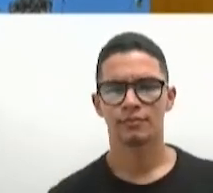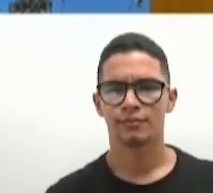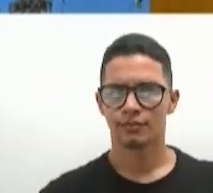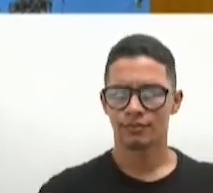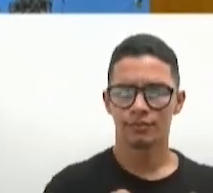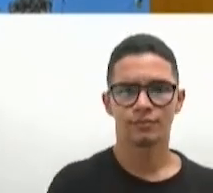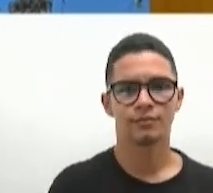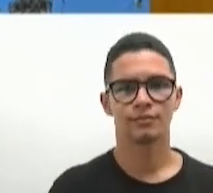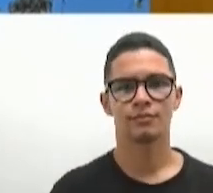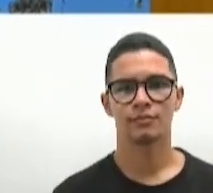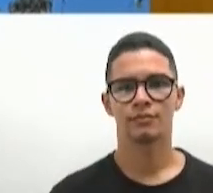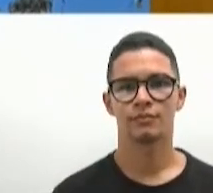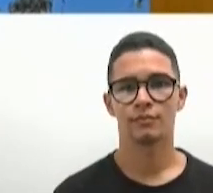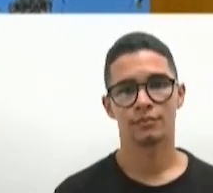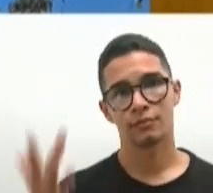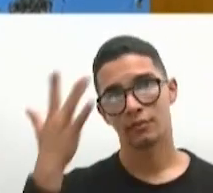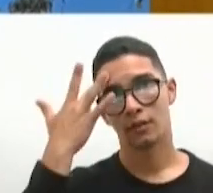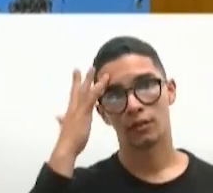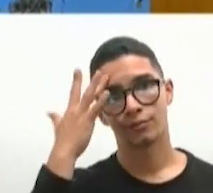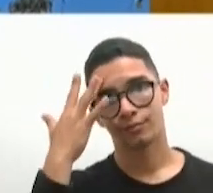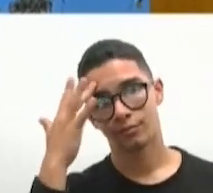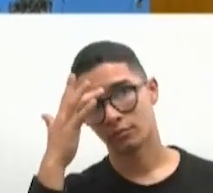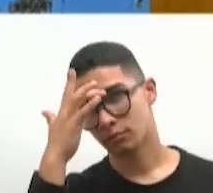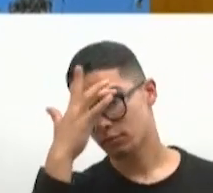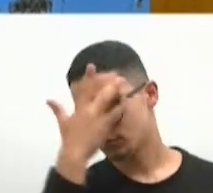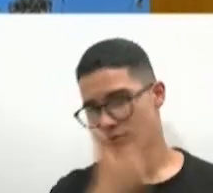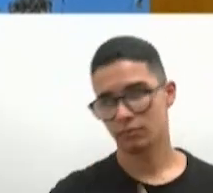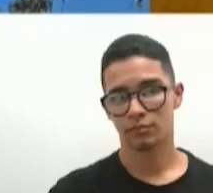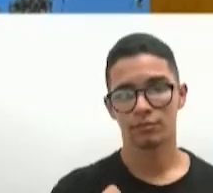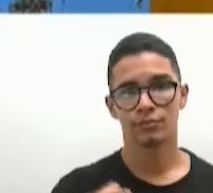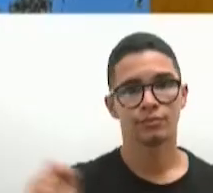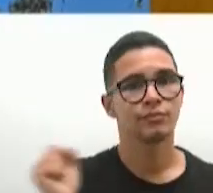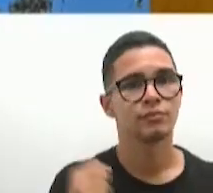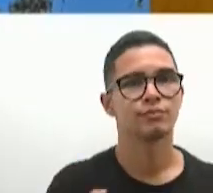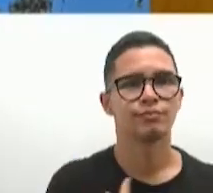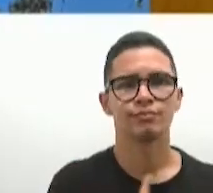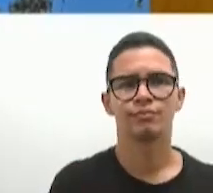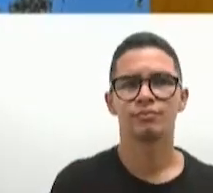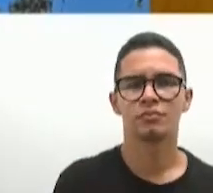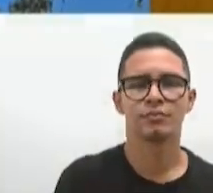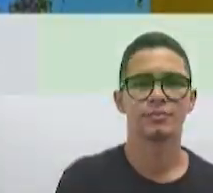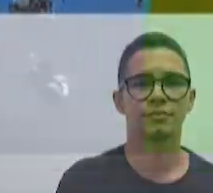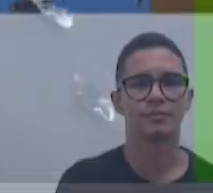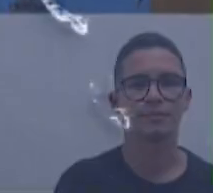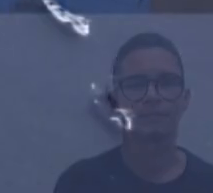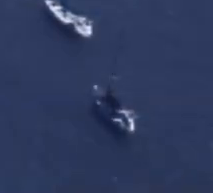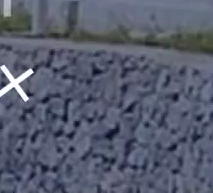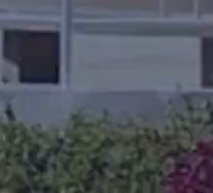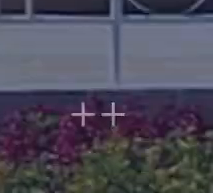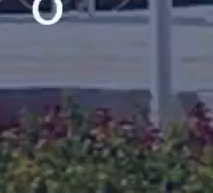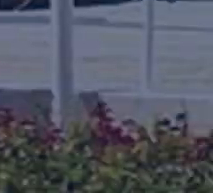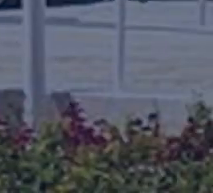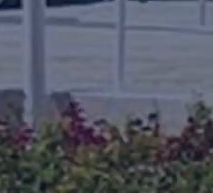Legislativa eu acho que essa vitória é de Angra dos Reis é a Vitória da nossa cidade